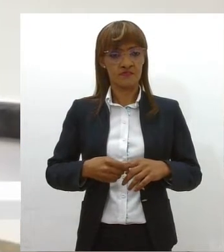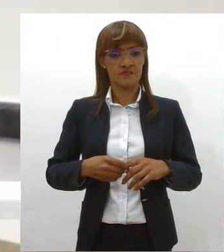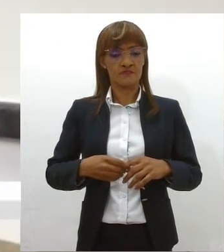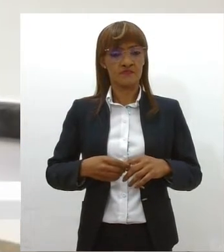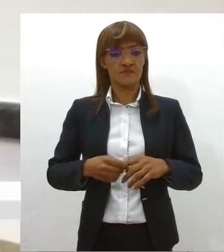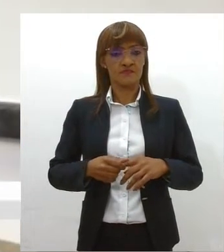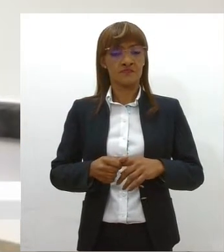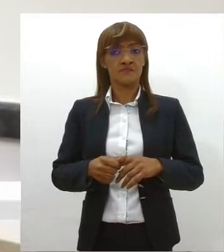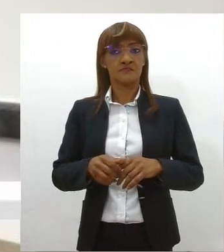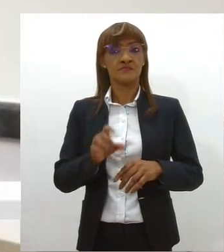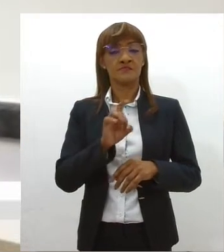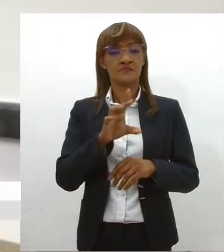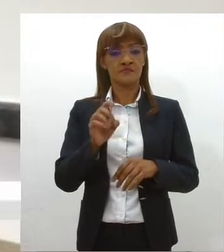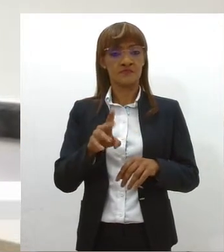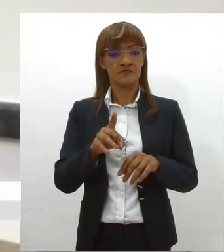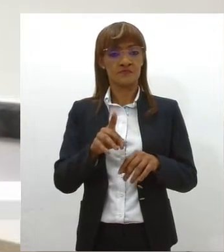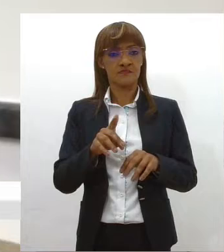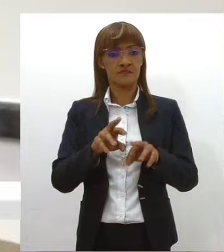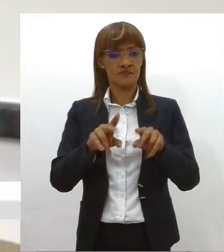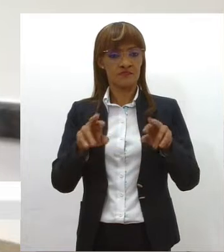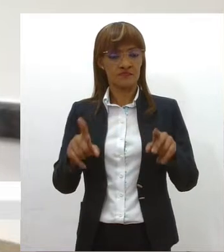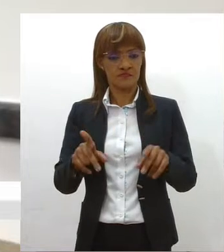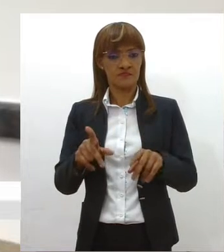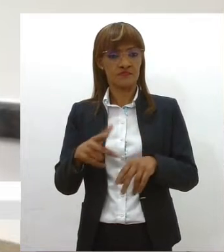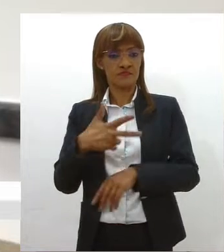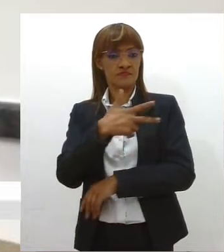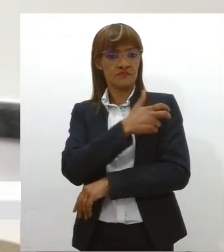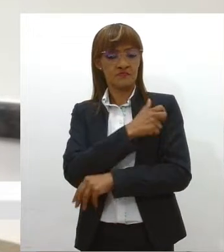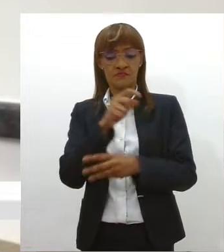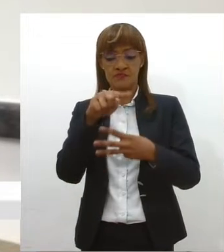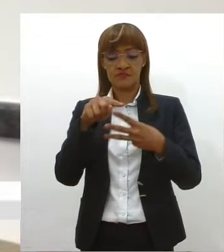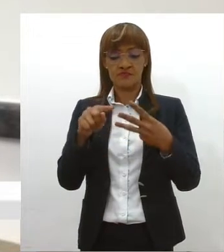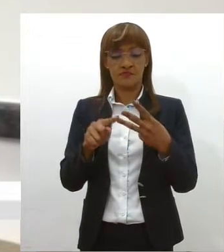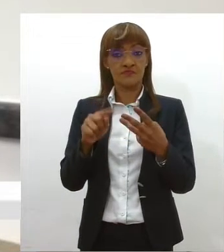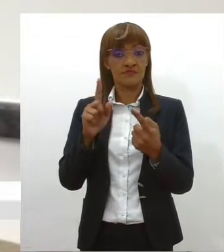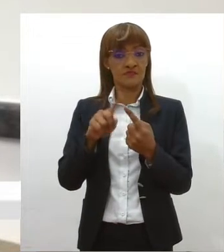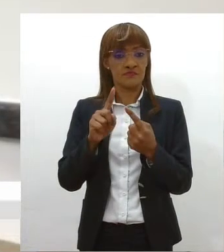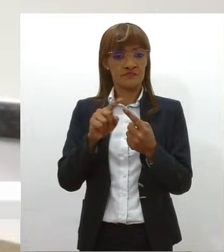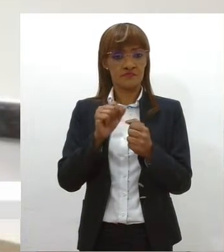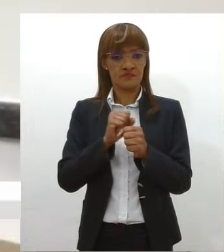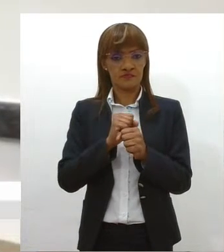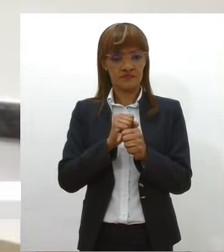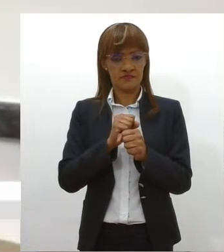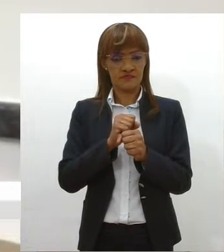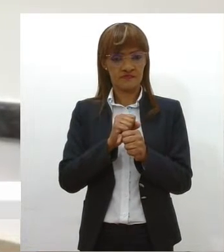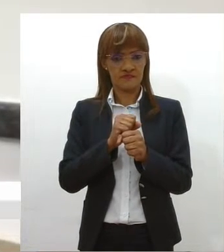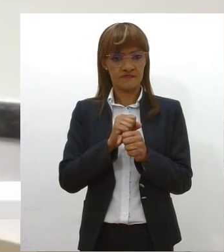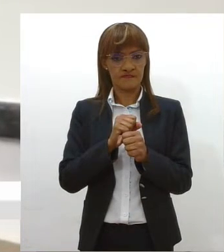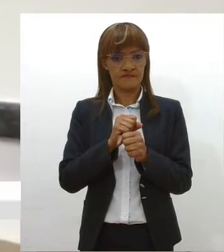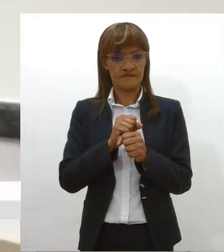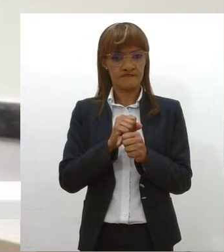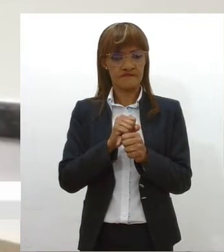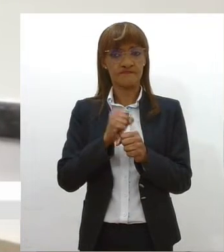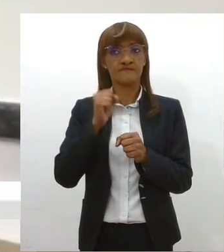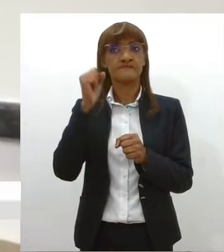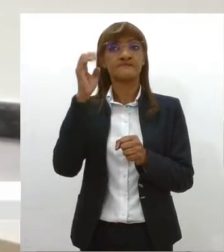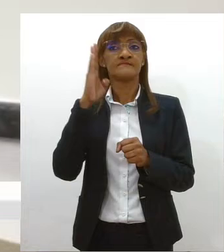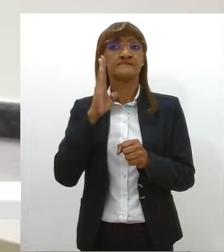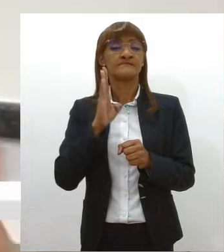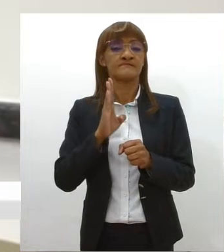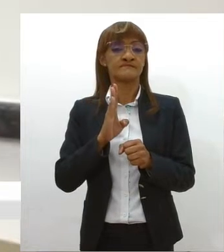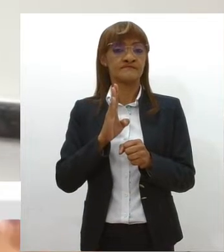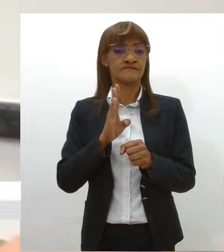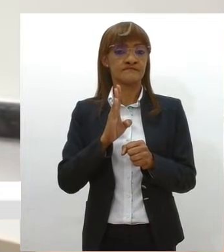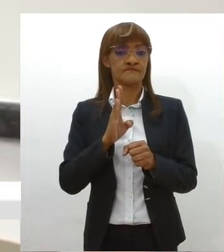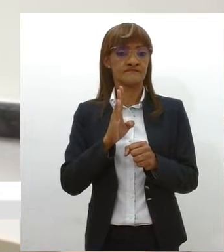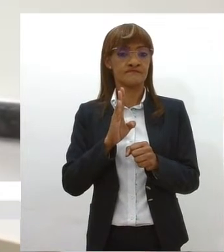foram avaliadas foram a vacina da Pfizer, da Janssen e da Moderna. Tá. A gente não tem a Moderna aqui no Brasil. Então, os estudos que a gente não tem com AstraZeneca,